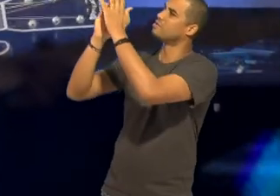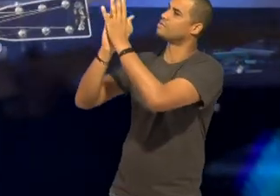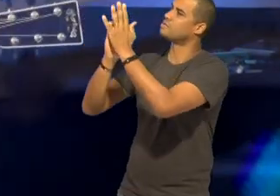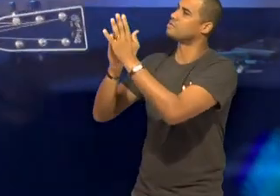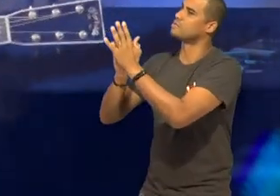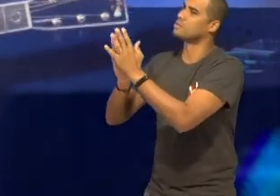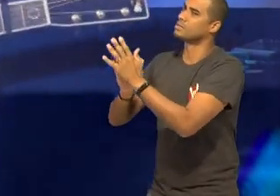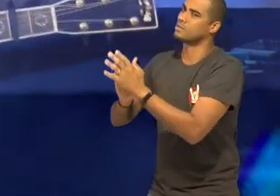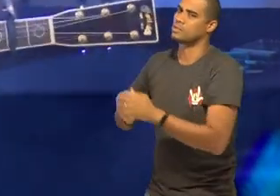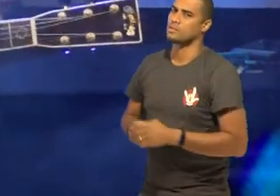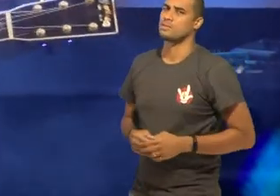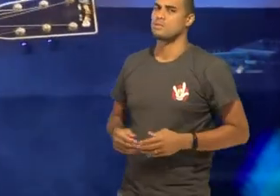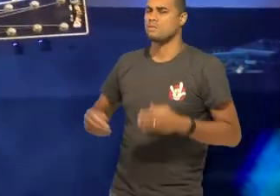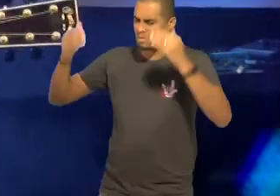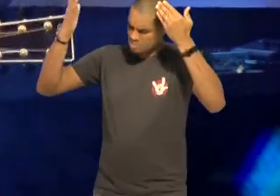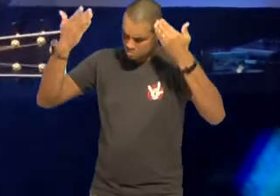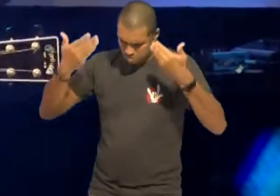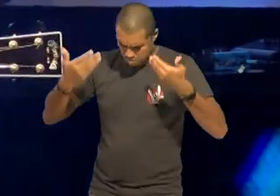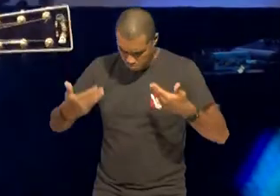com tudo.